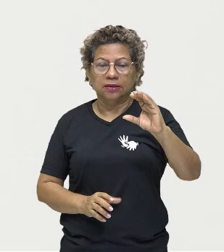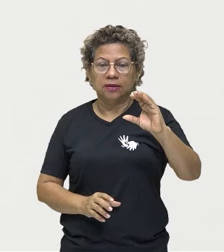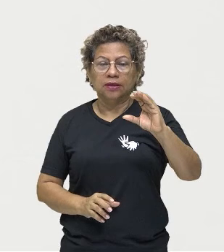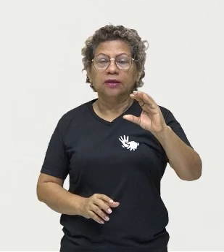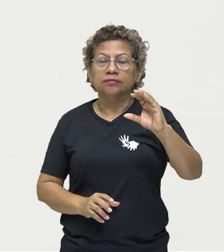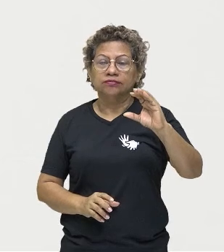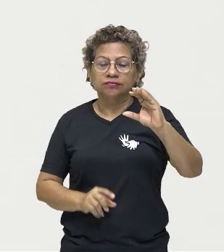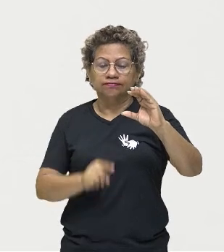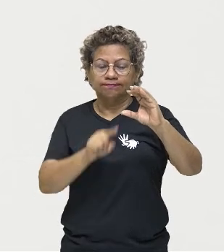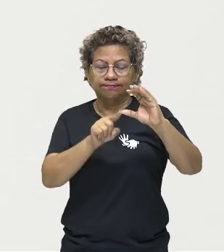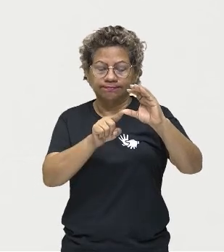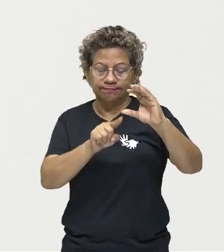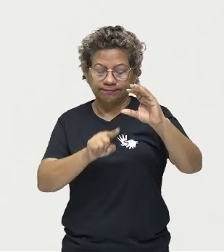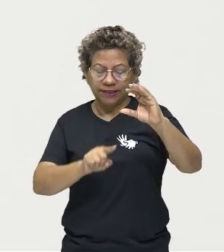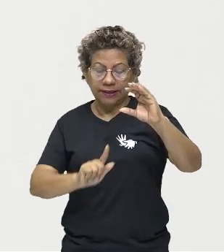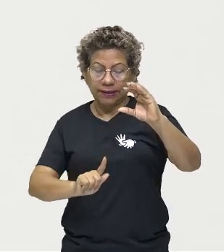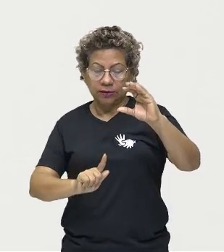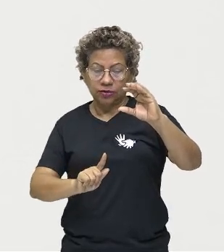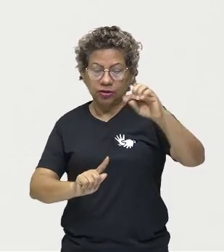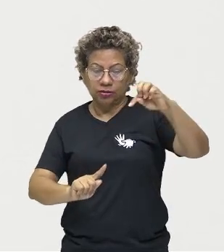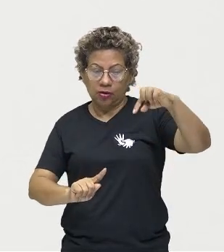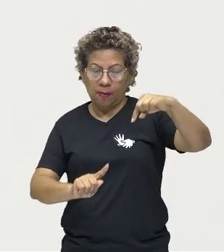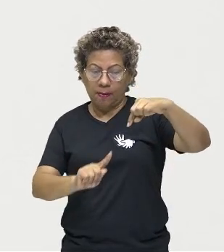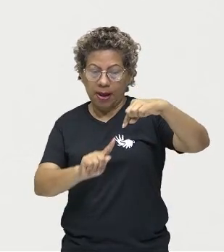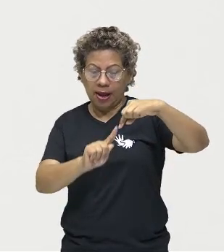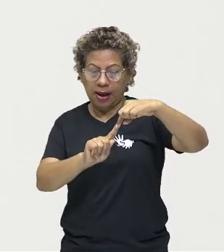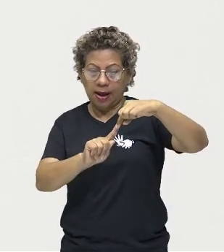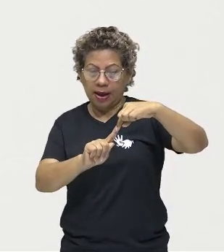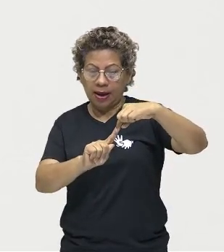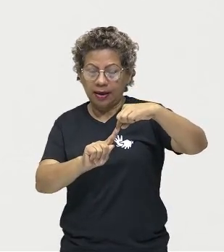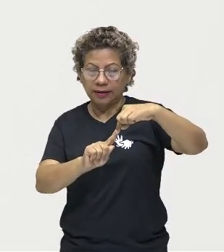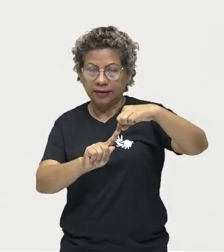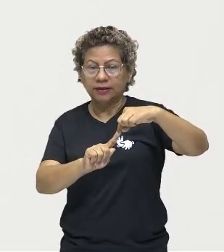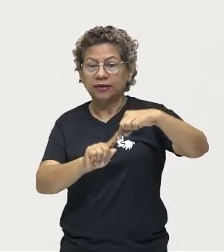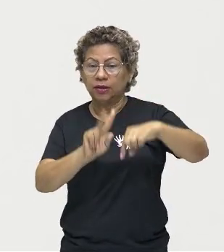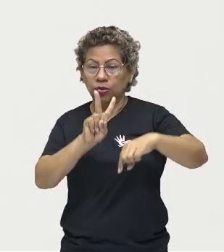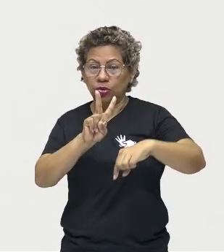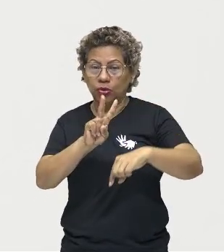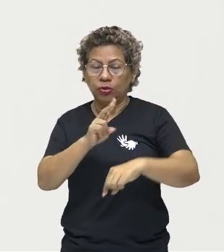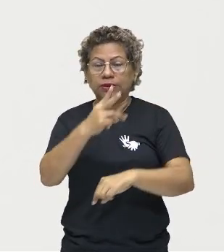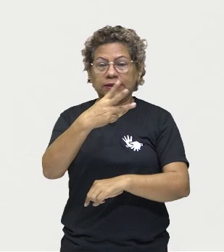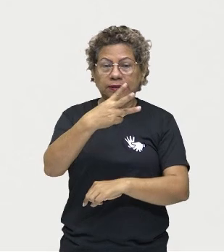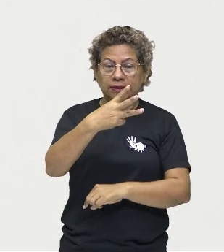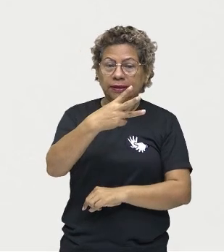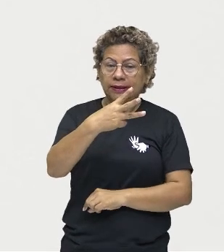6 centímetros. Né? Se nós fôssemos obter o total,